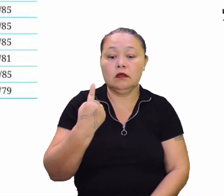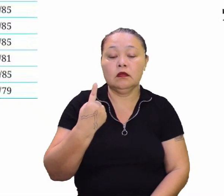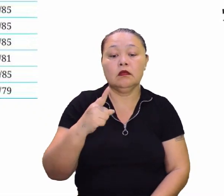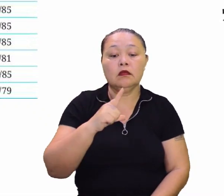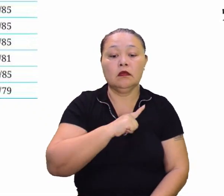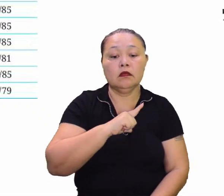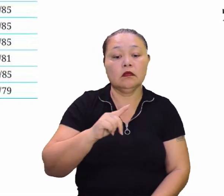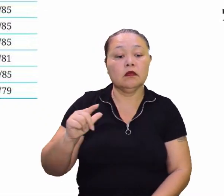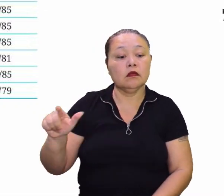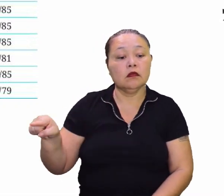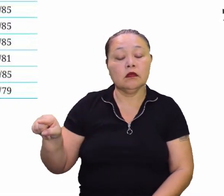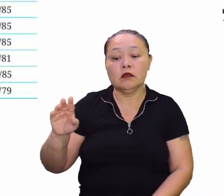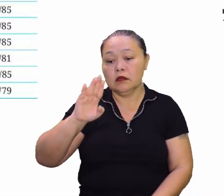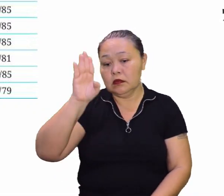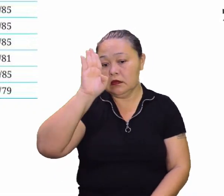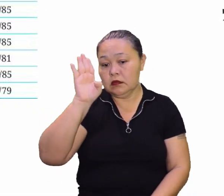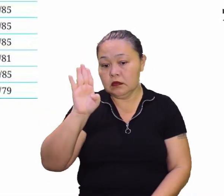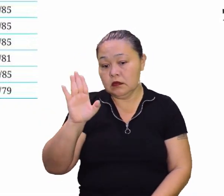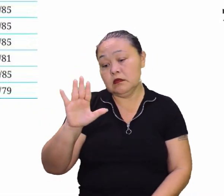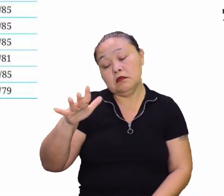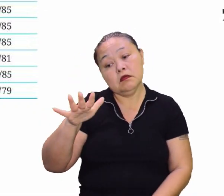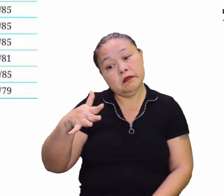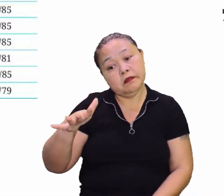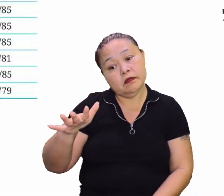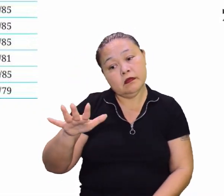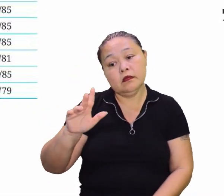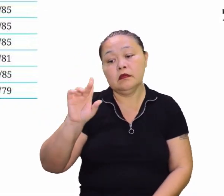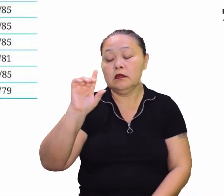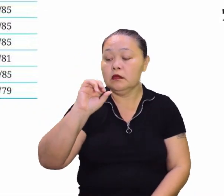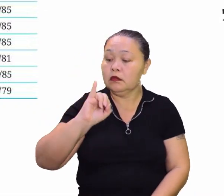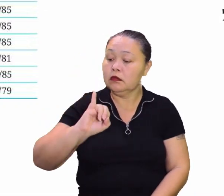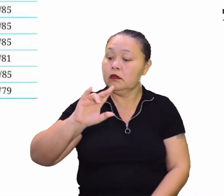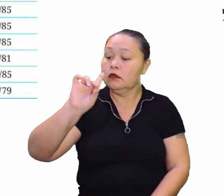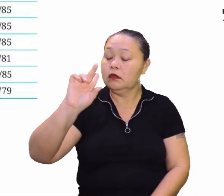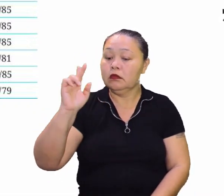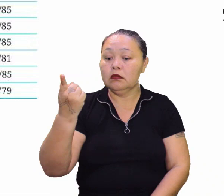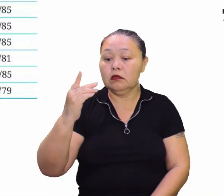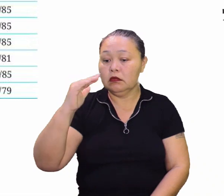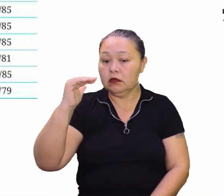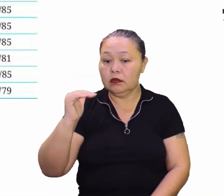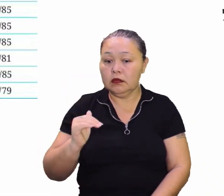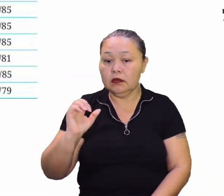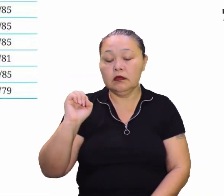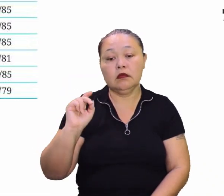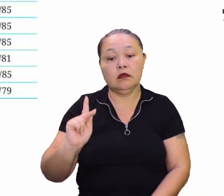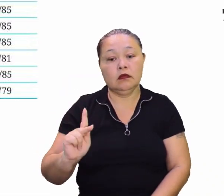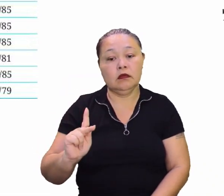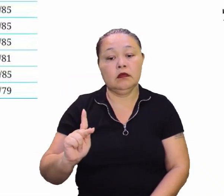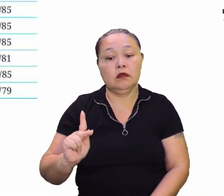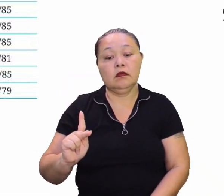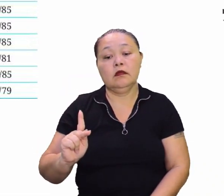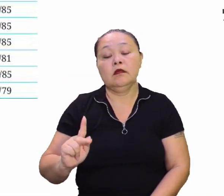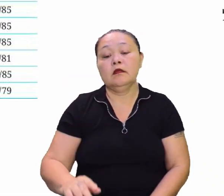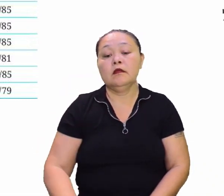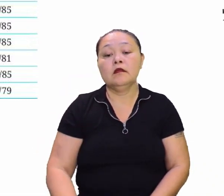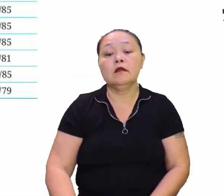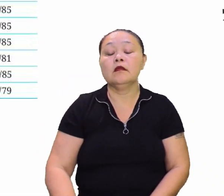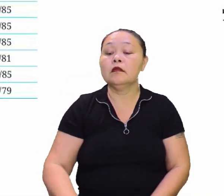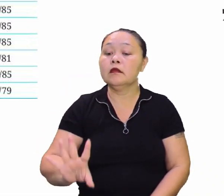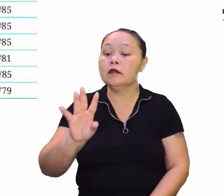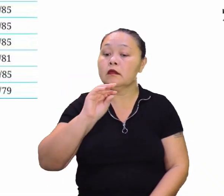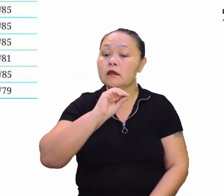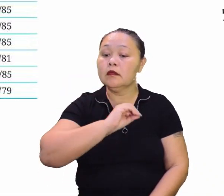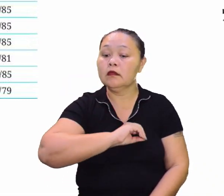Brasil é mediano. Mediano. Então, o nosso IDH é abaixo do deles. Ok? A